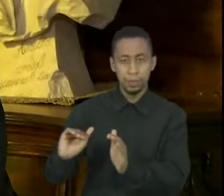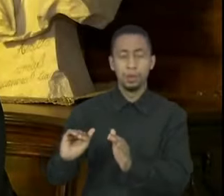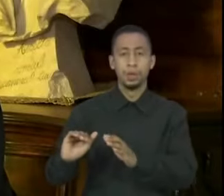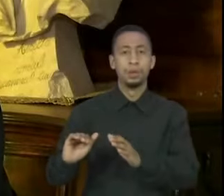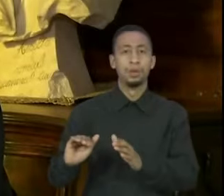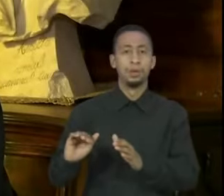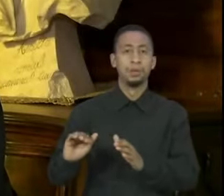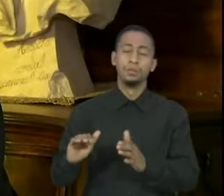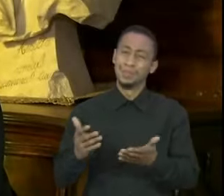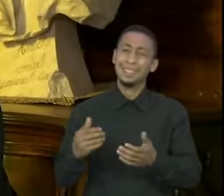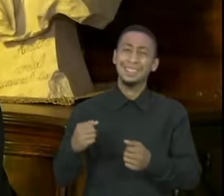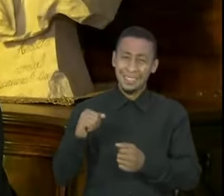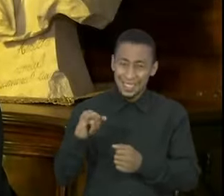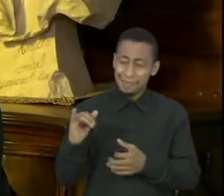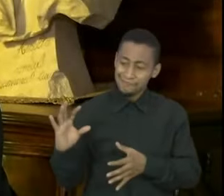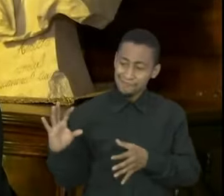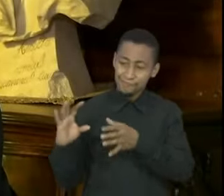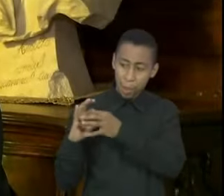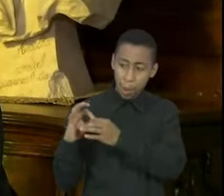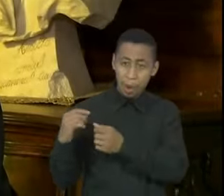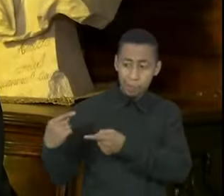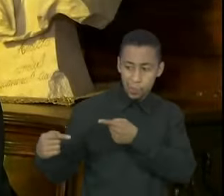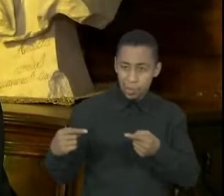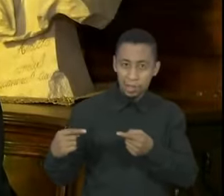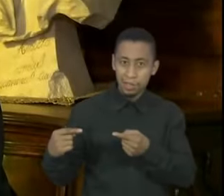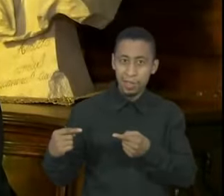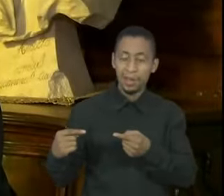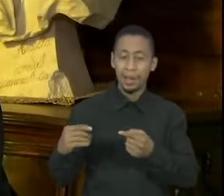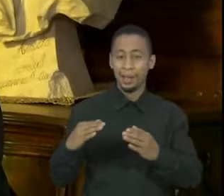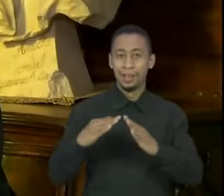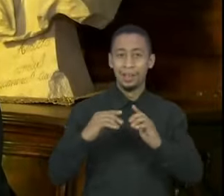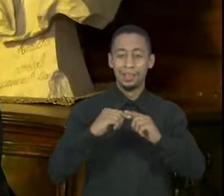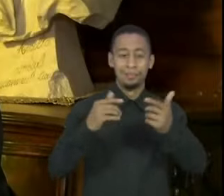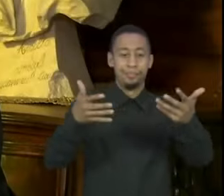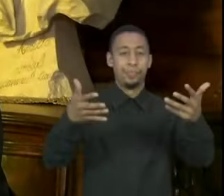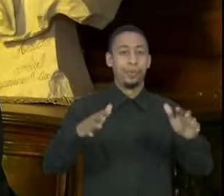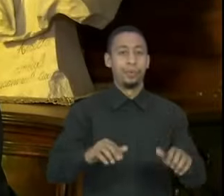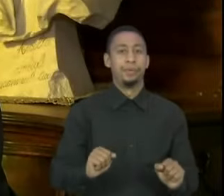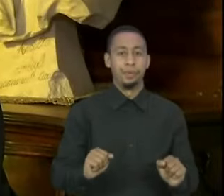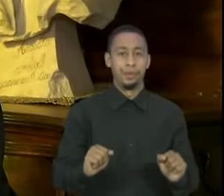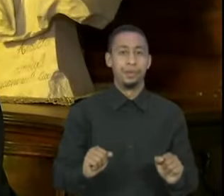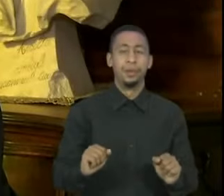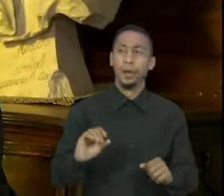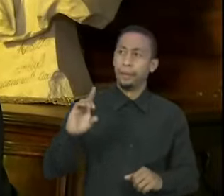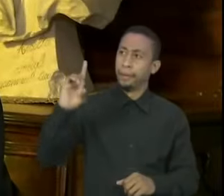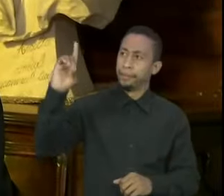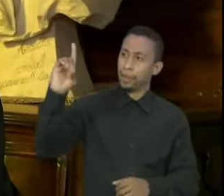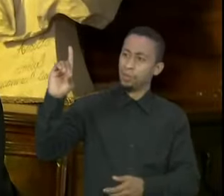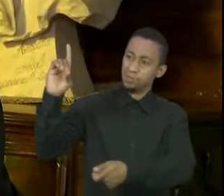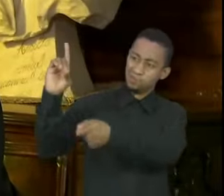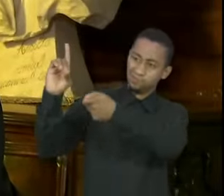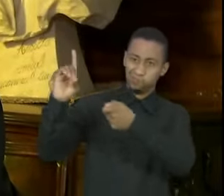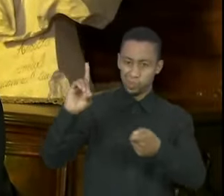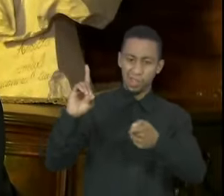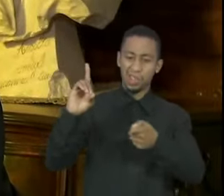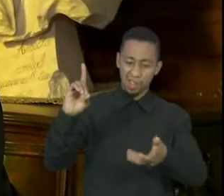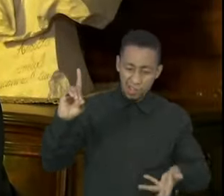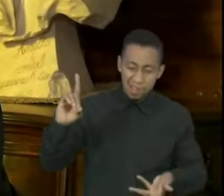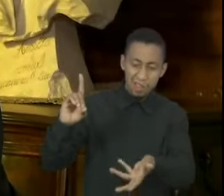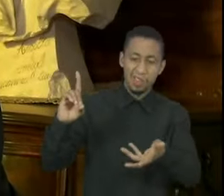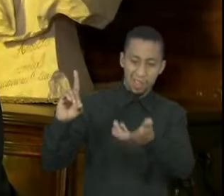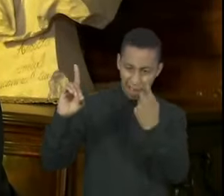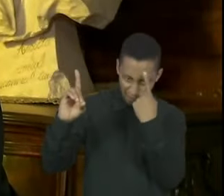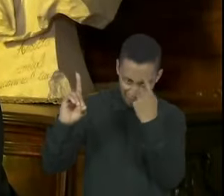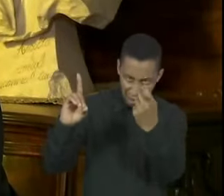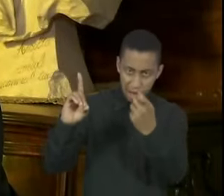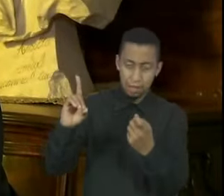leva a resultados desastrosos de colocar a Deus em função de violência de colocar as